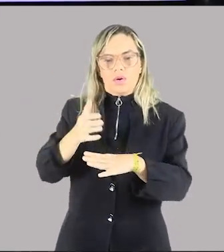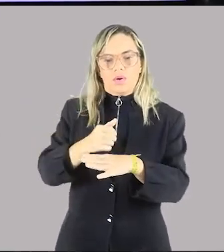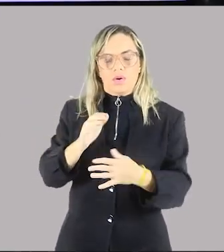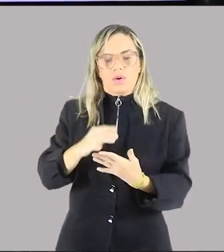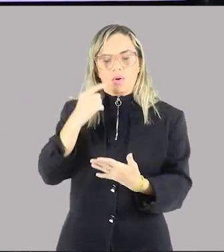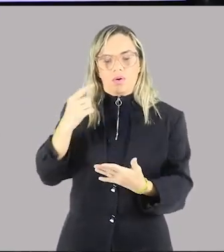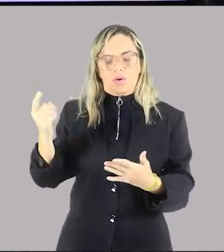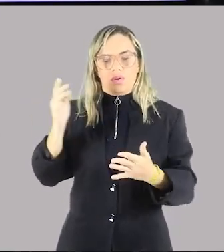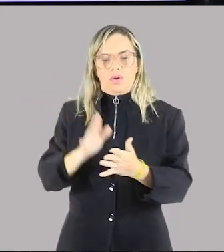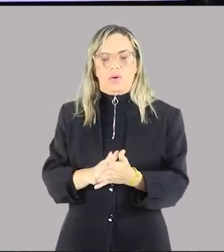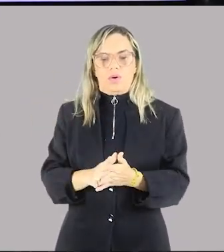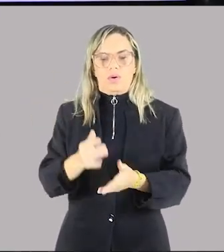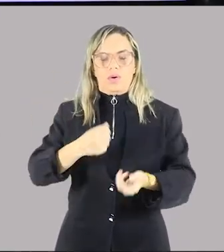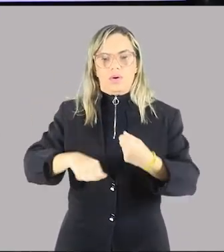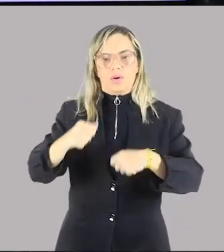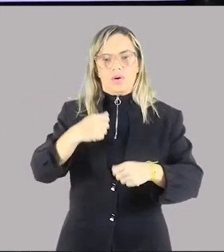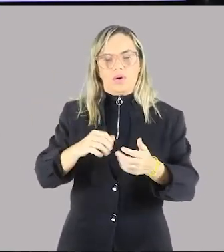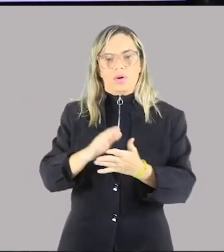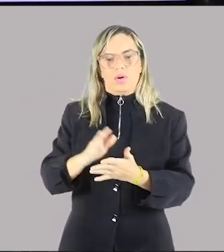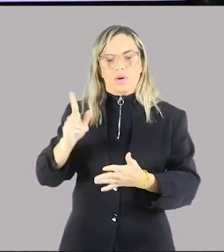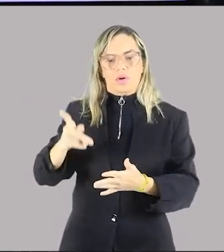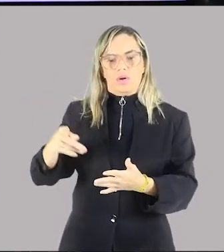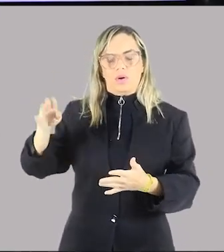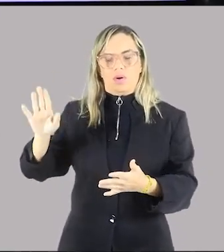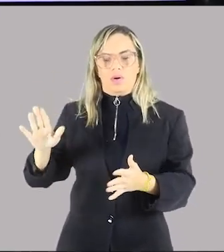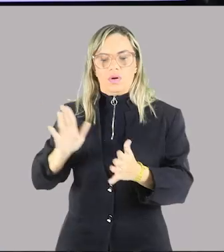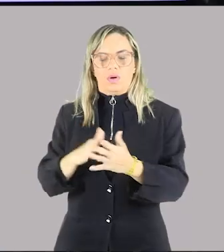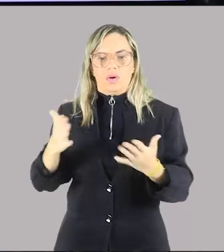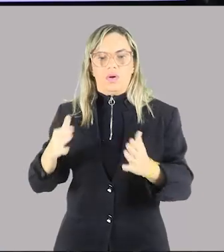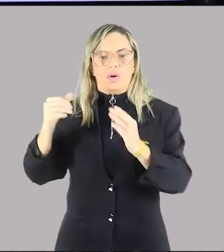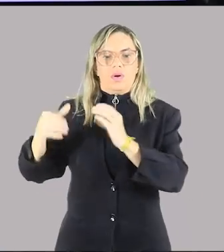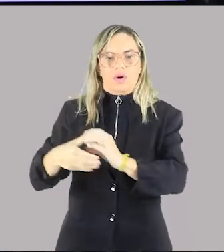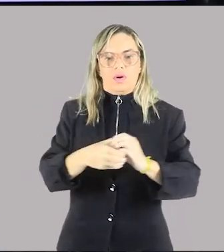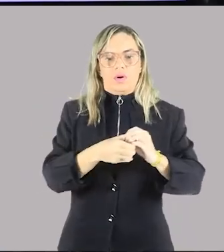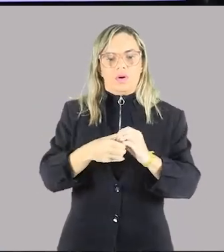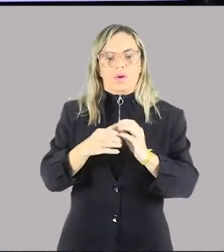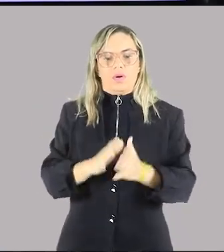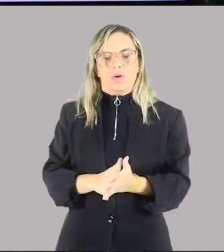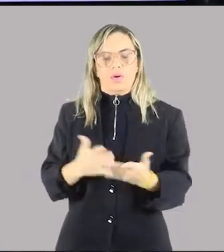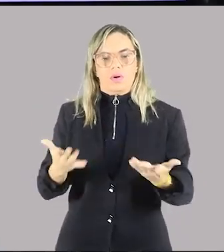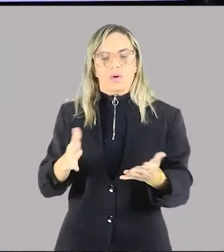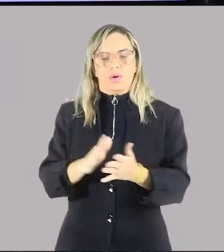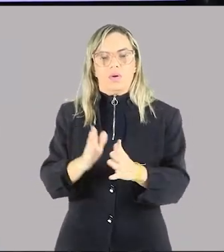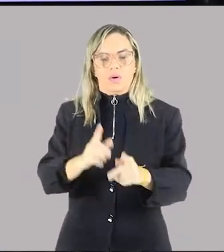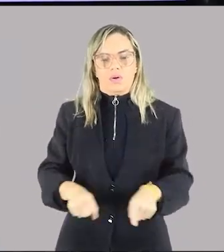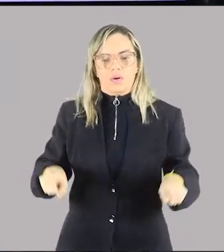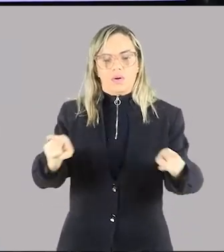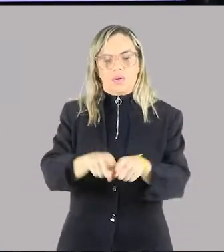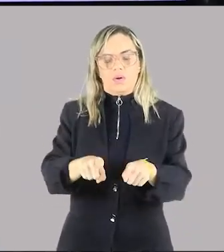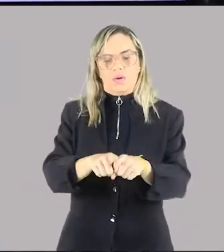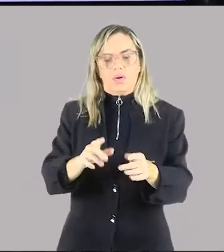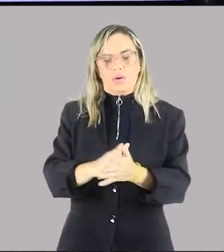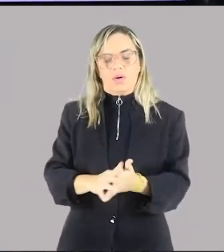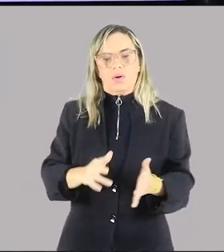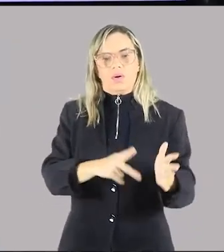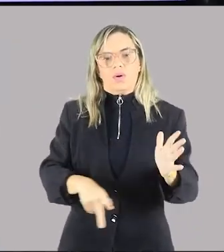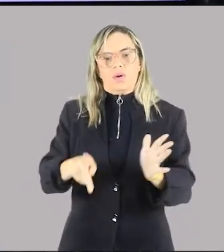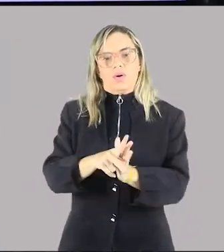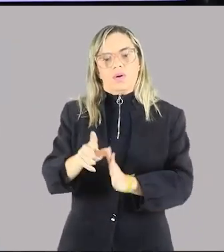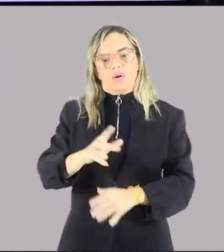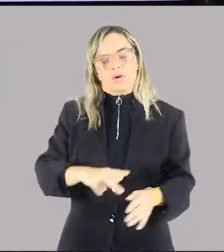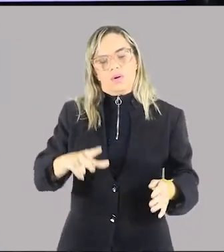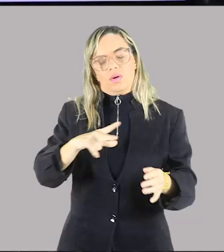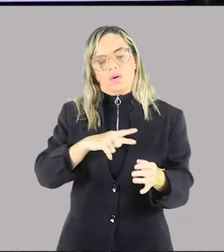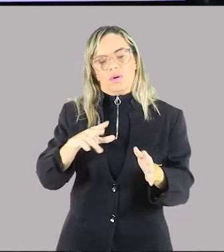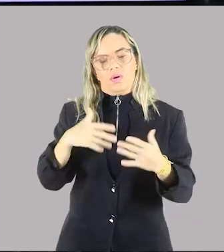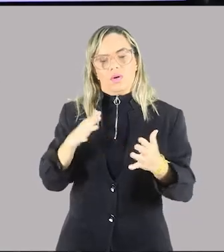designados pela administração pública para atuar em colaboração. Beleza? Também um particular por colaboração